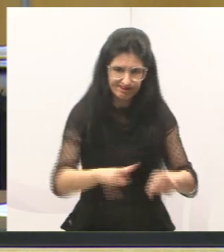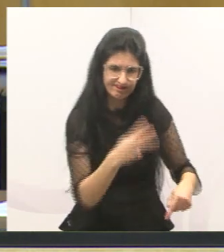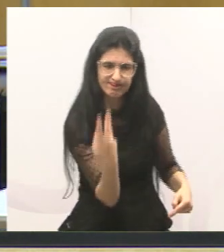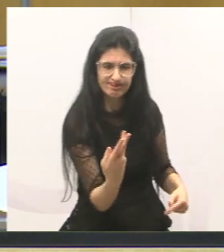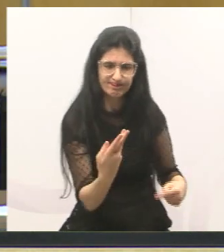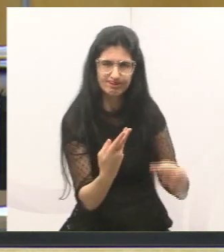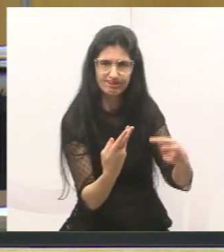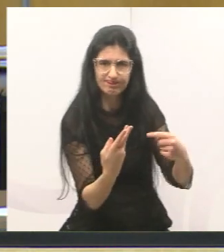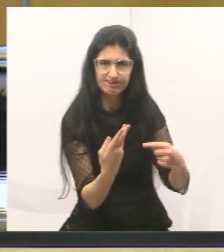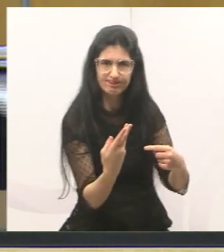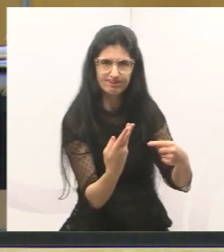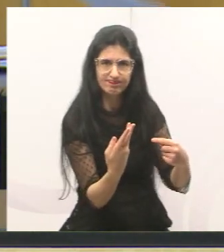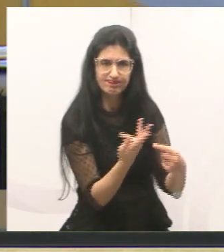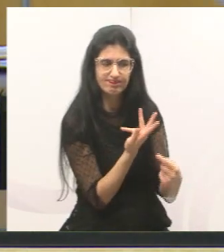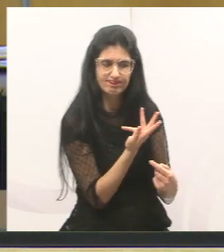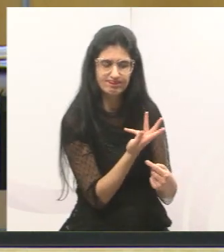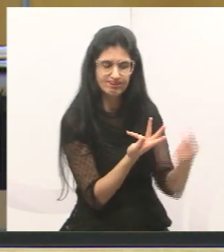que